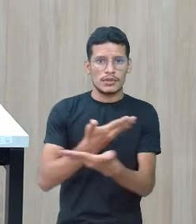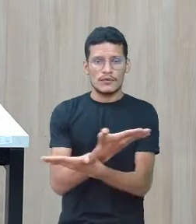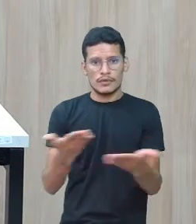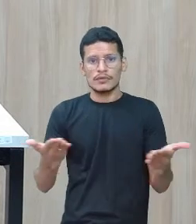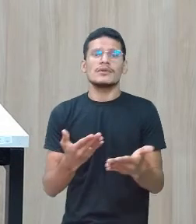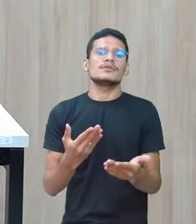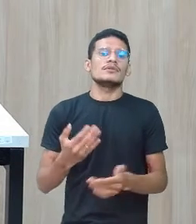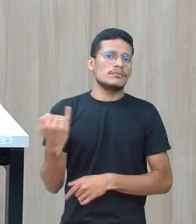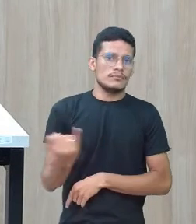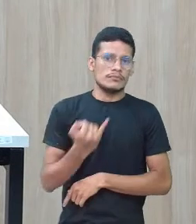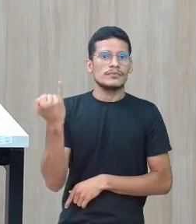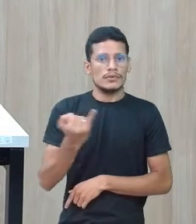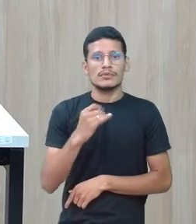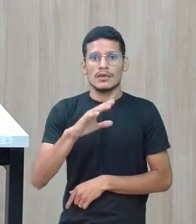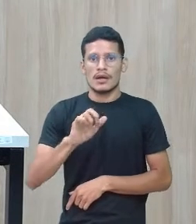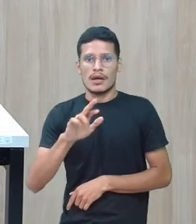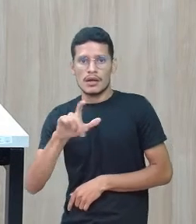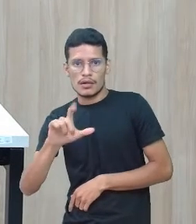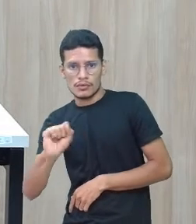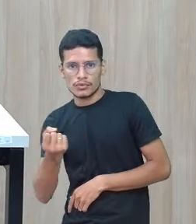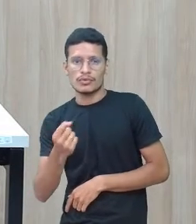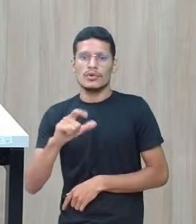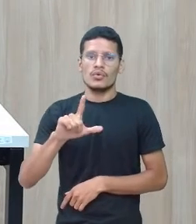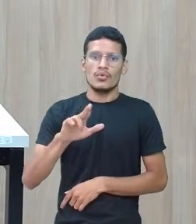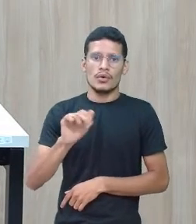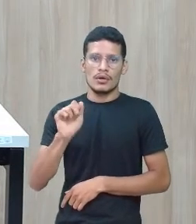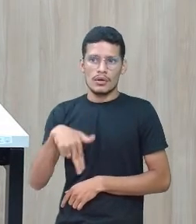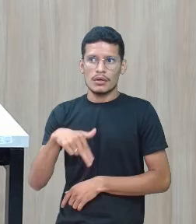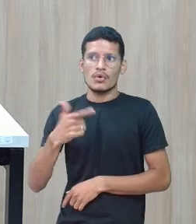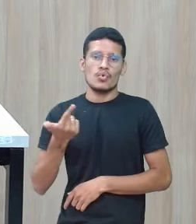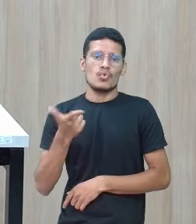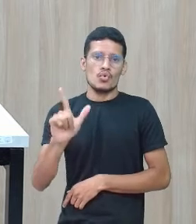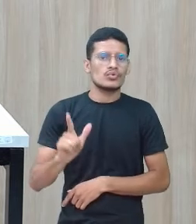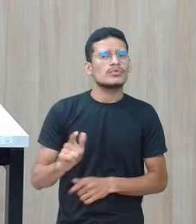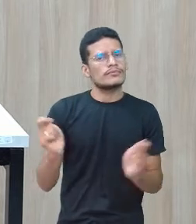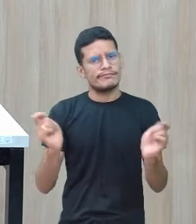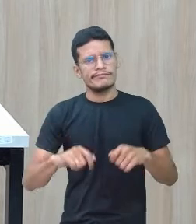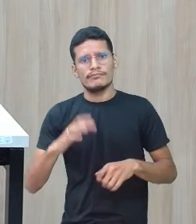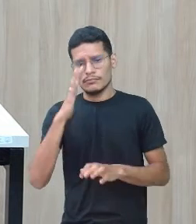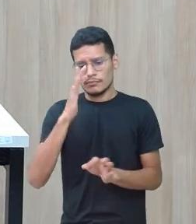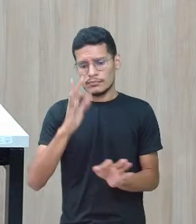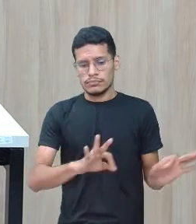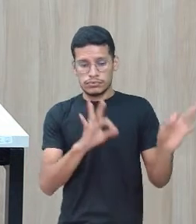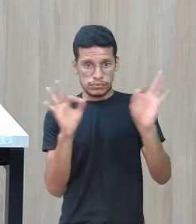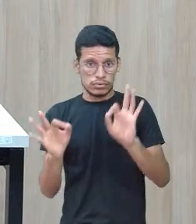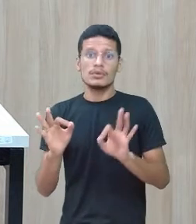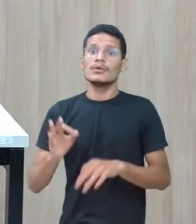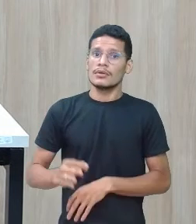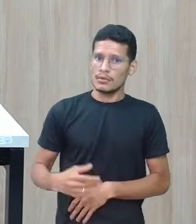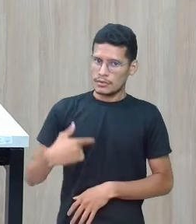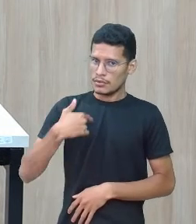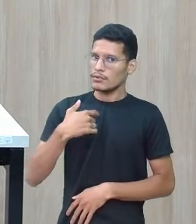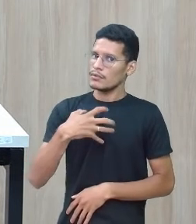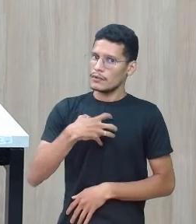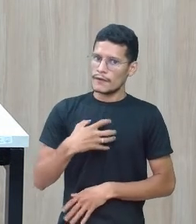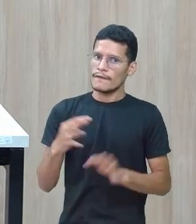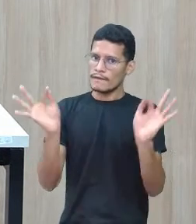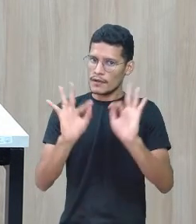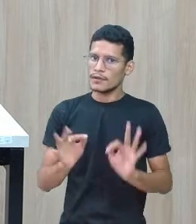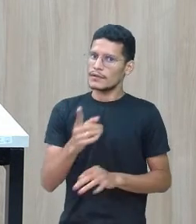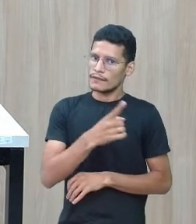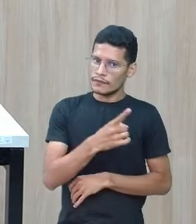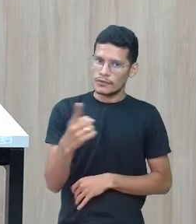vocês, como é importante. Carlos, Luan e outros que estão aí nos assistindo. Eu estou muito feliz que vocês estão